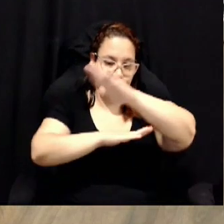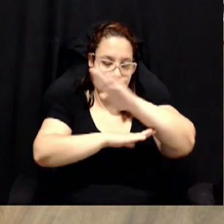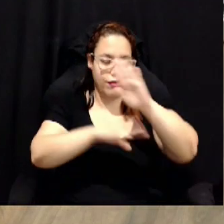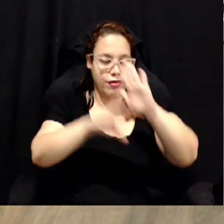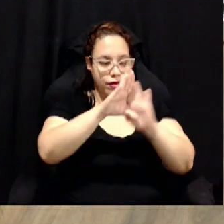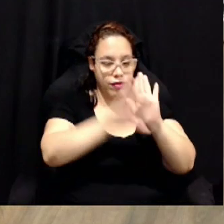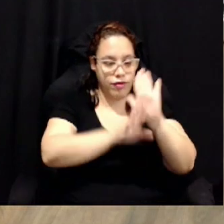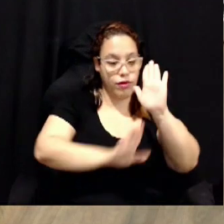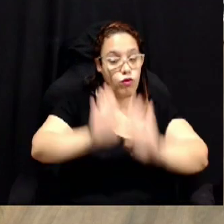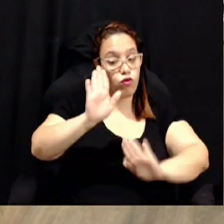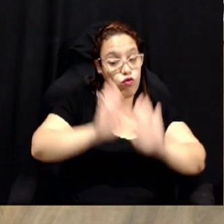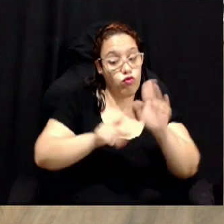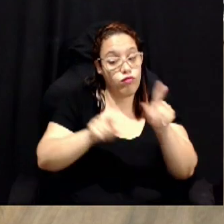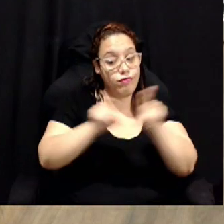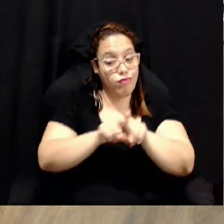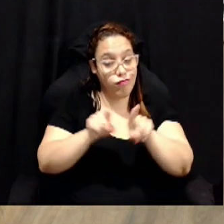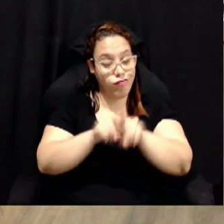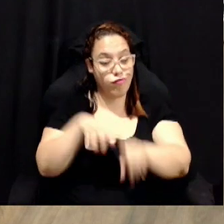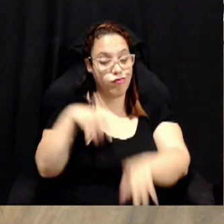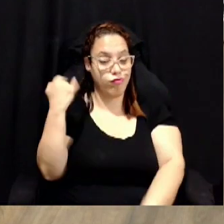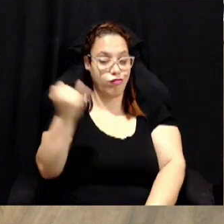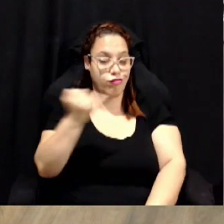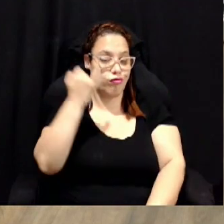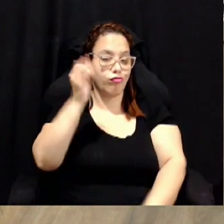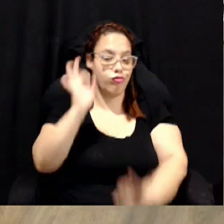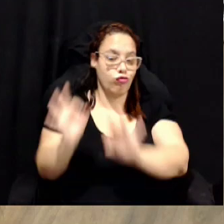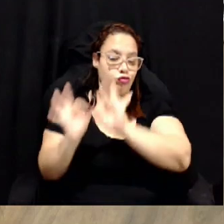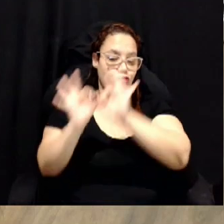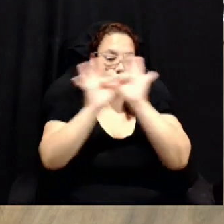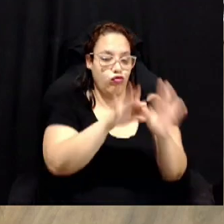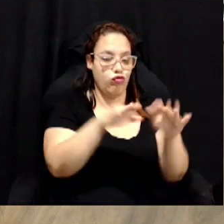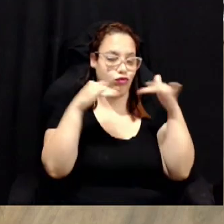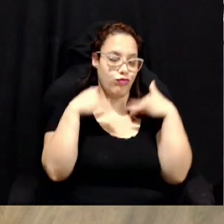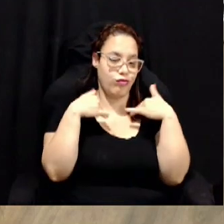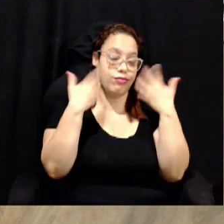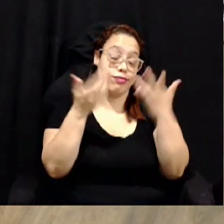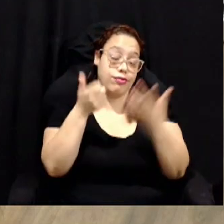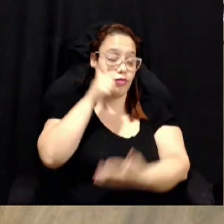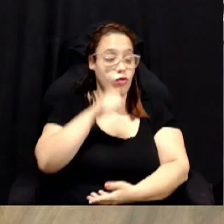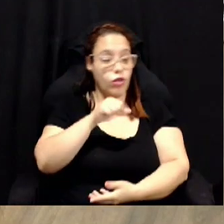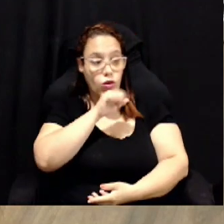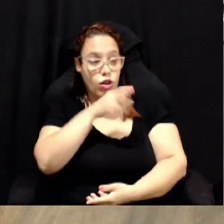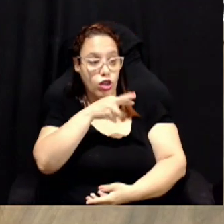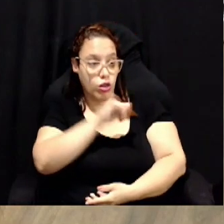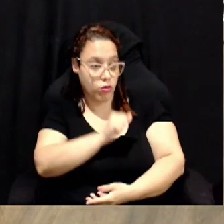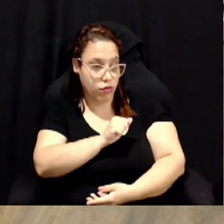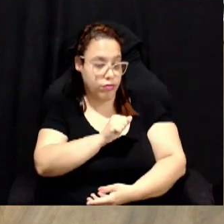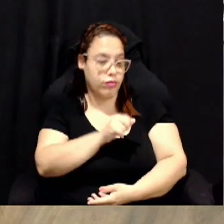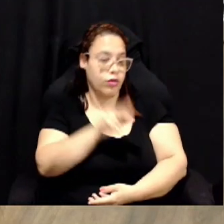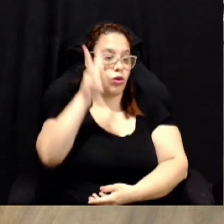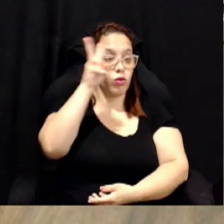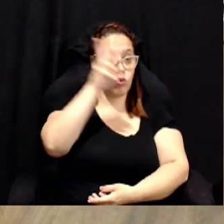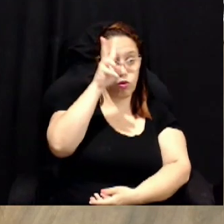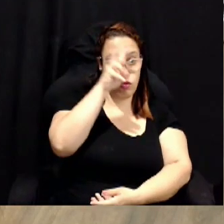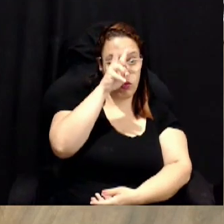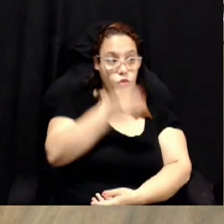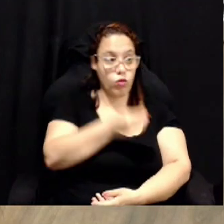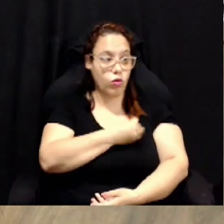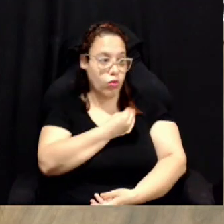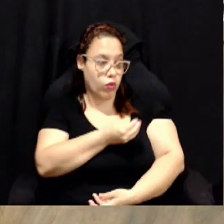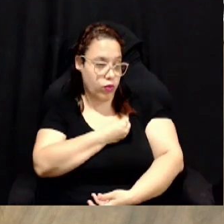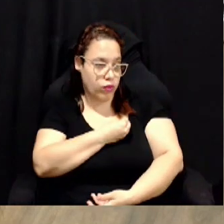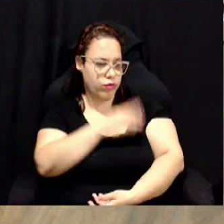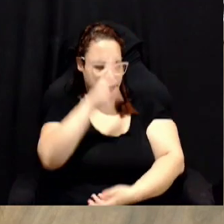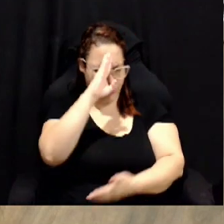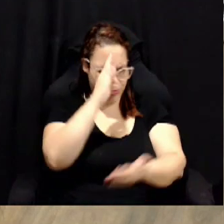Ordem, também de grande valia para o nosso telespectador, você como mãe atípica, com a sua história, com a sua vivência, tenho certeza que